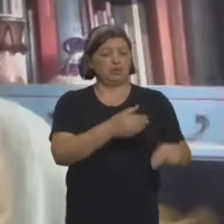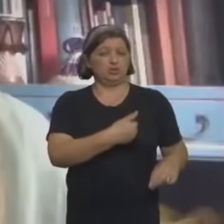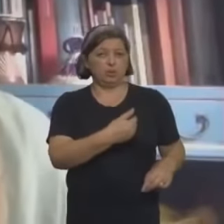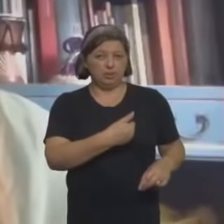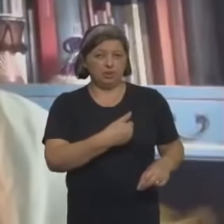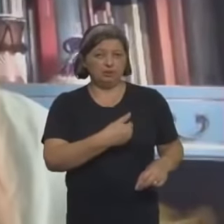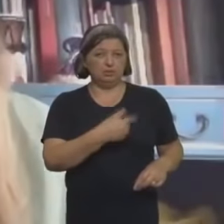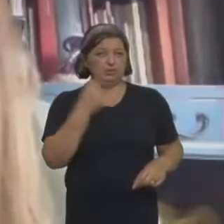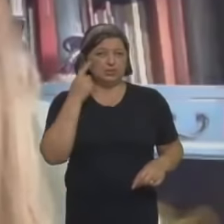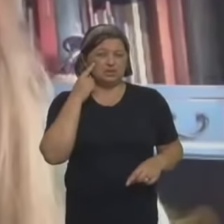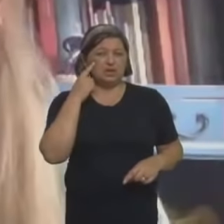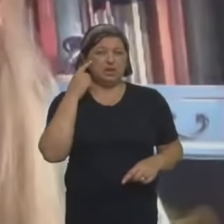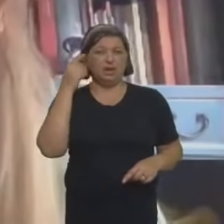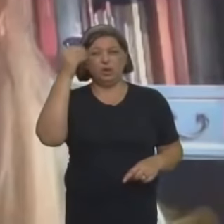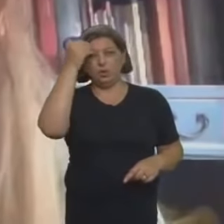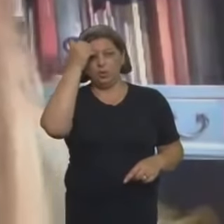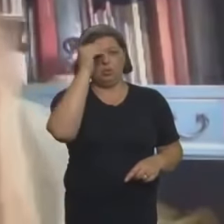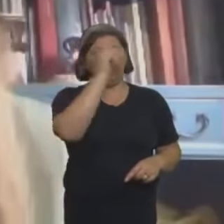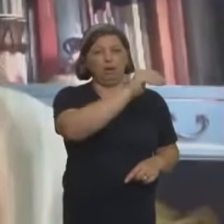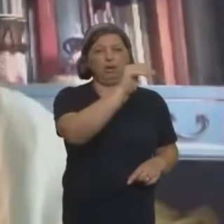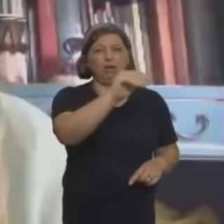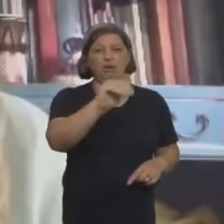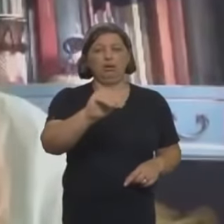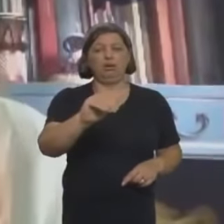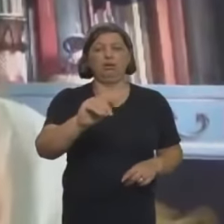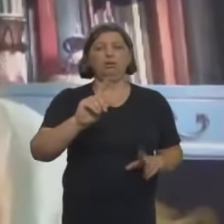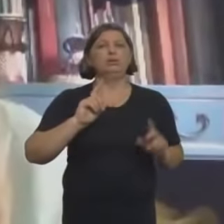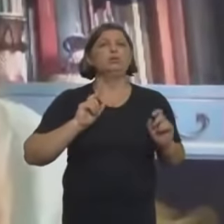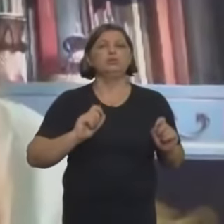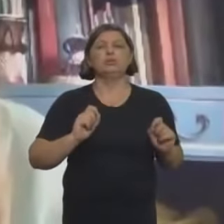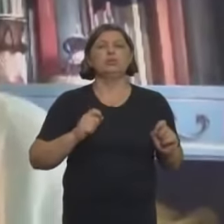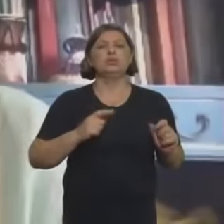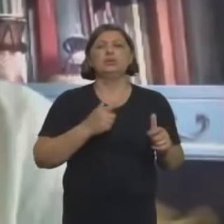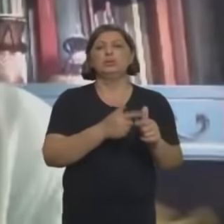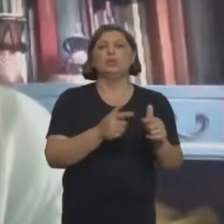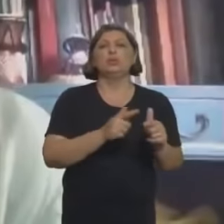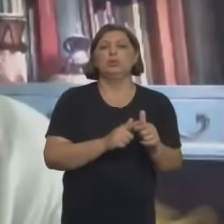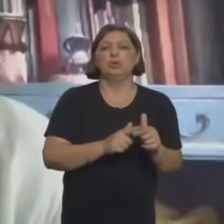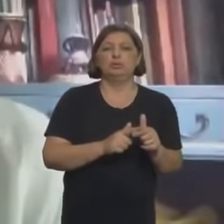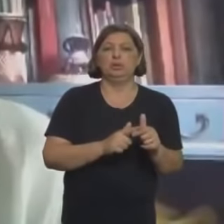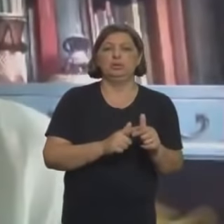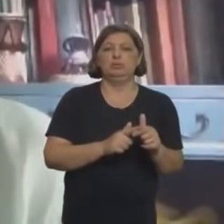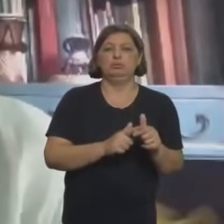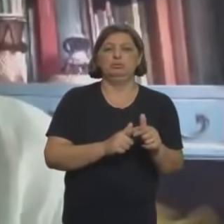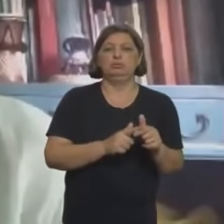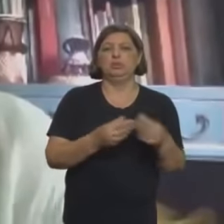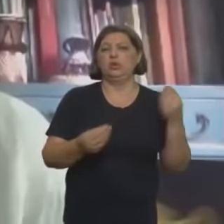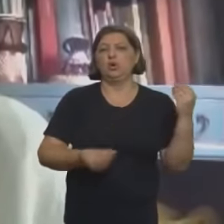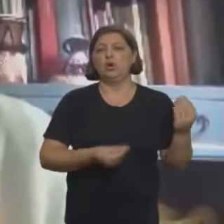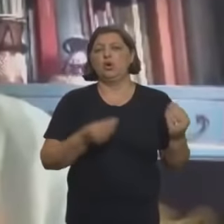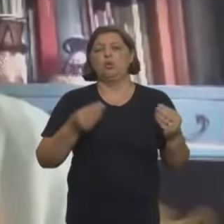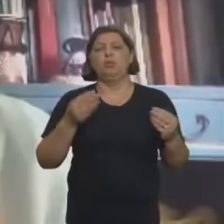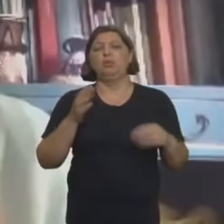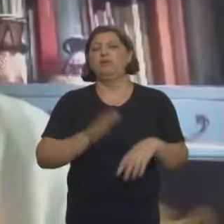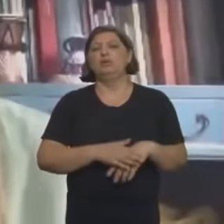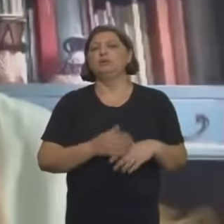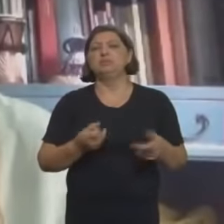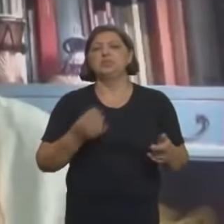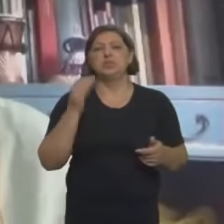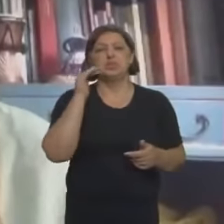aí a gente começa a aprender a pensar como entender esse problema sem culpar, tá? Então, o que